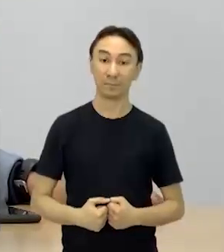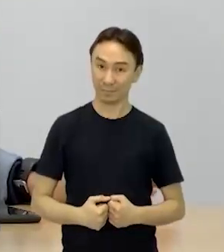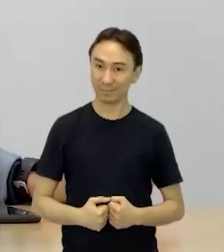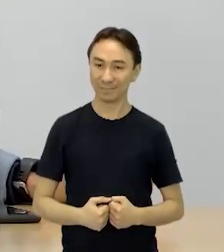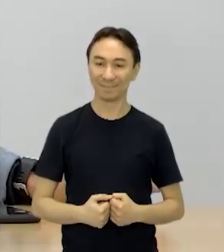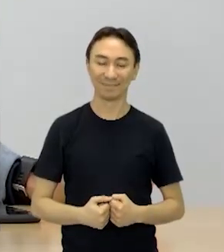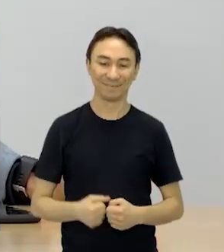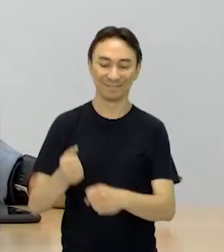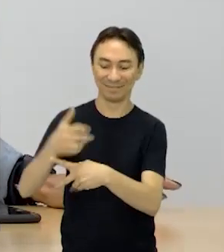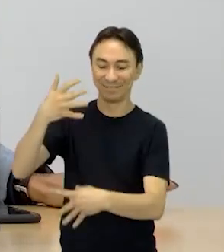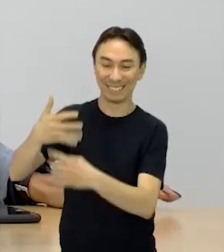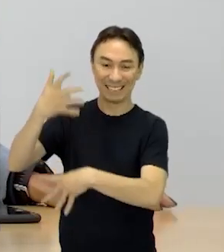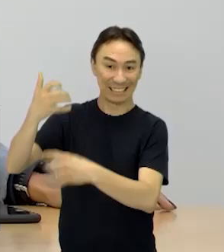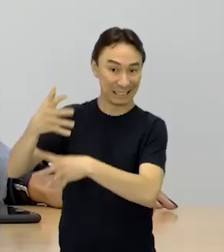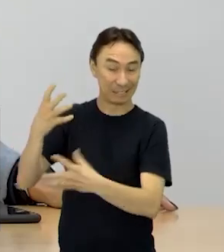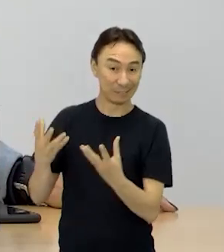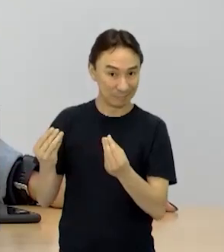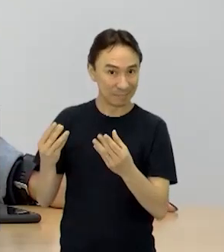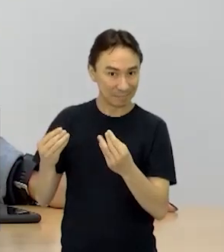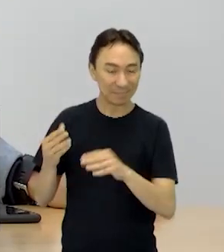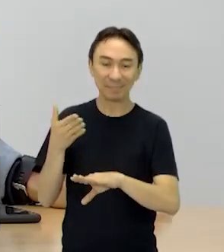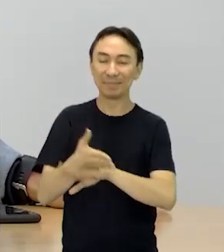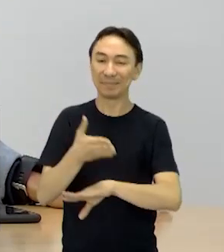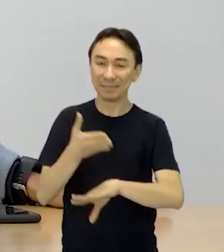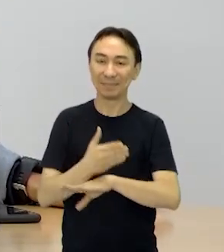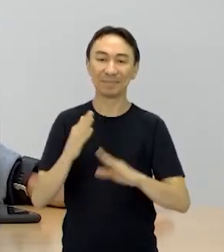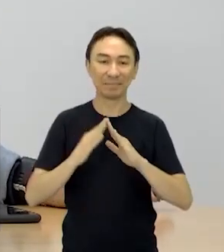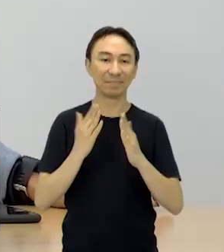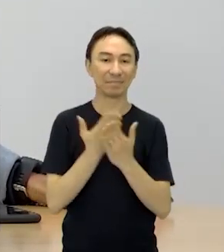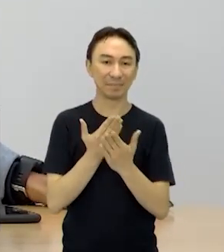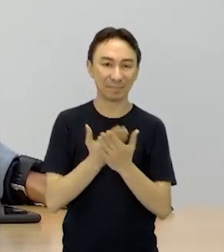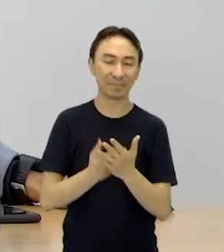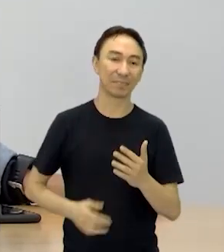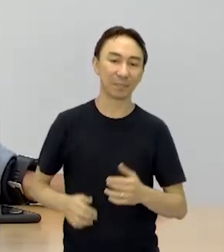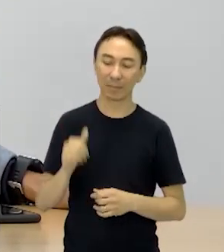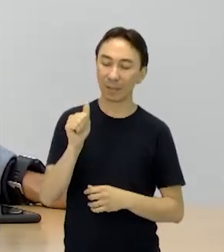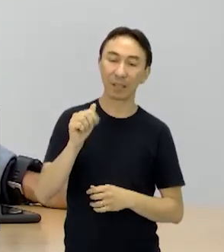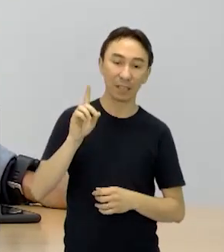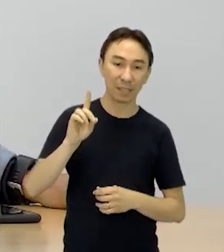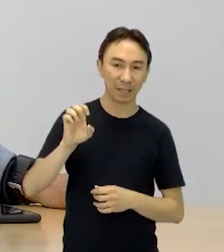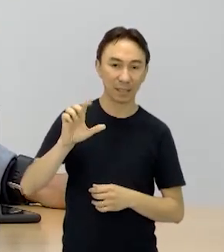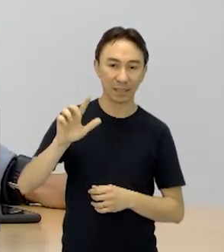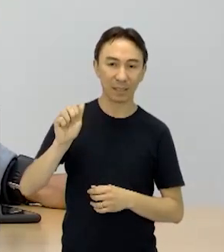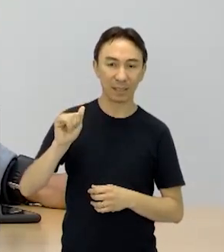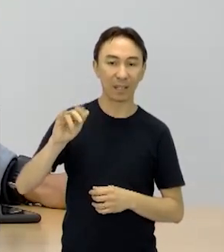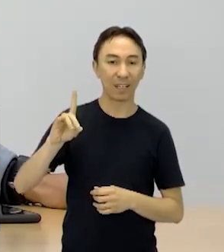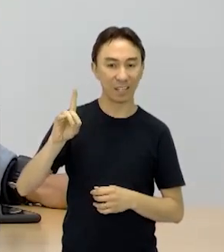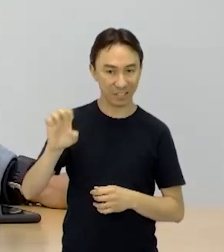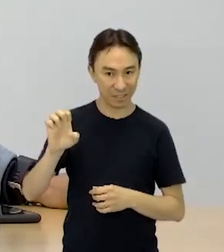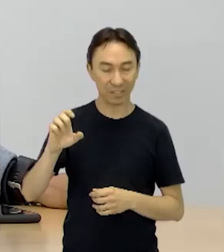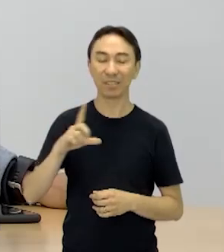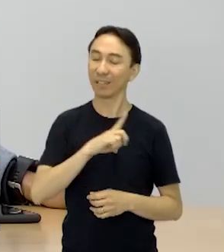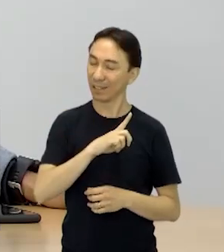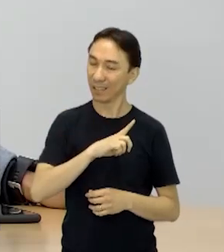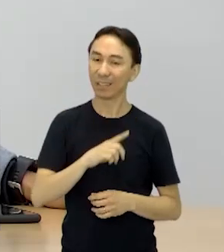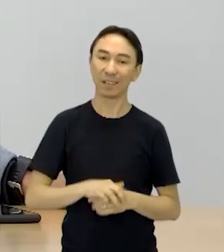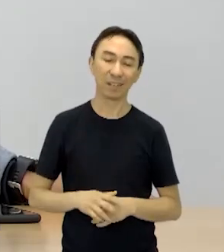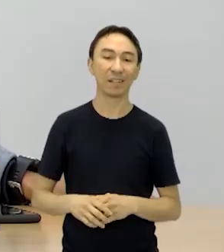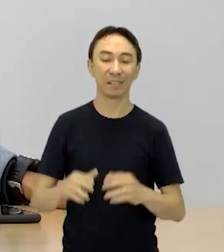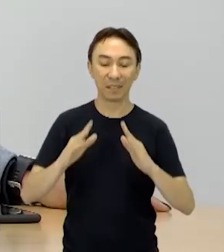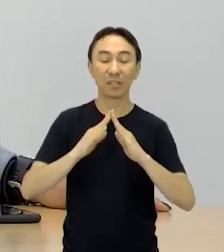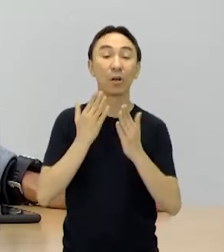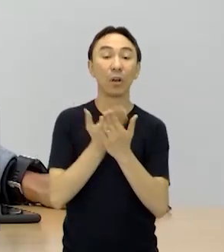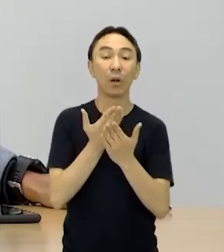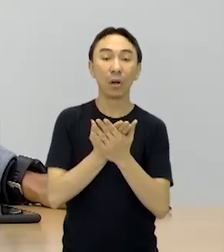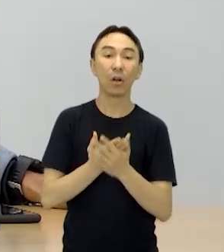Voltamos aqui, Tony, nós temos várias escolas participando. Ó, tem o UP Adelaide Rosa Fernandes Machado, nós temos a Escola Edson